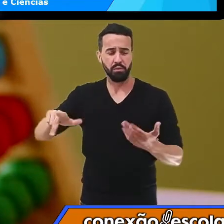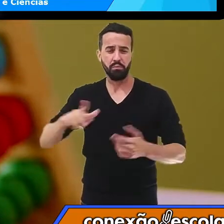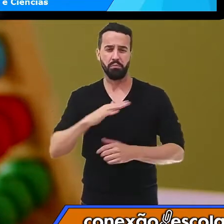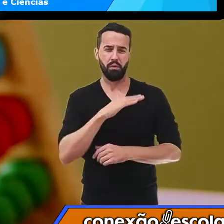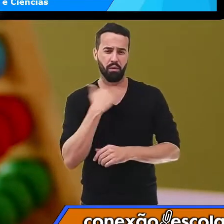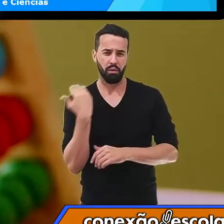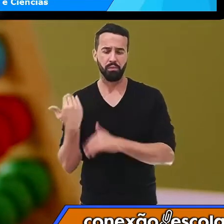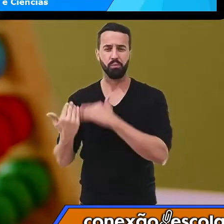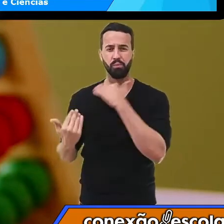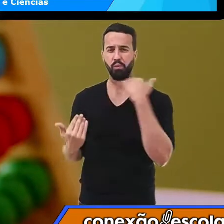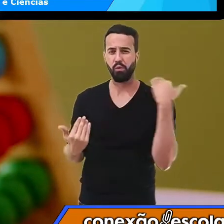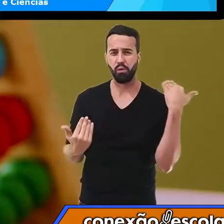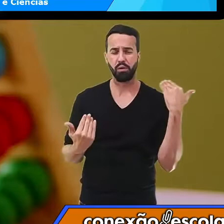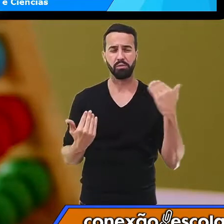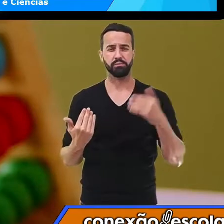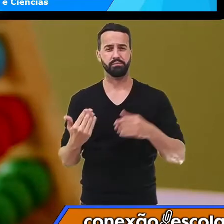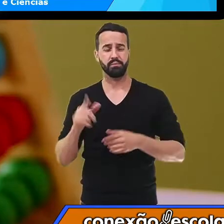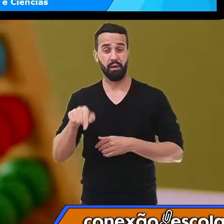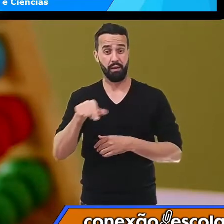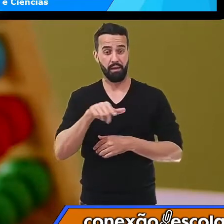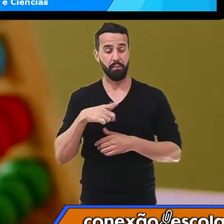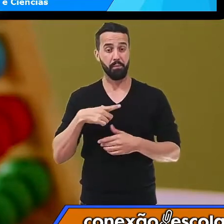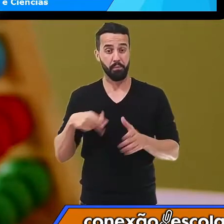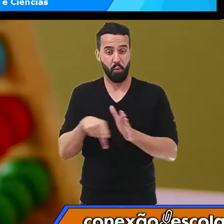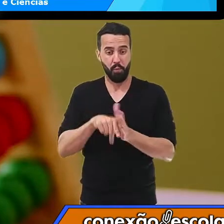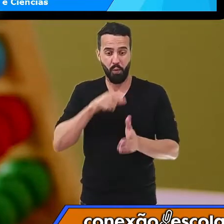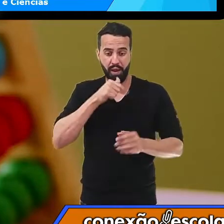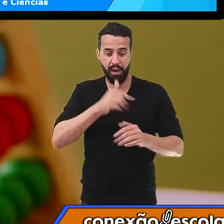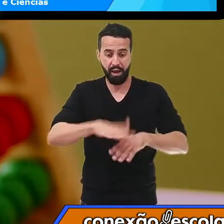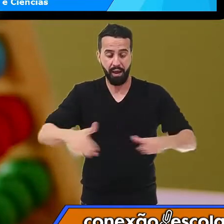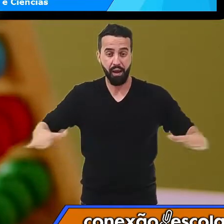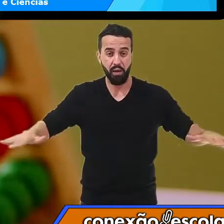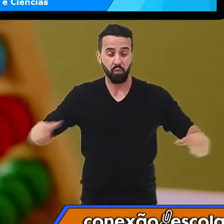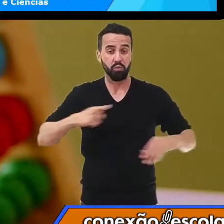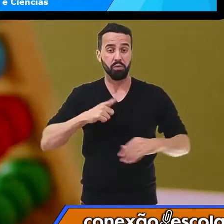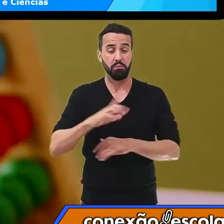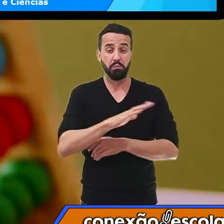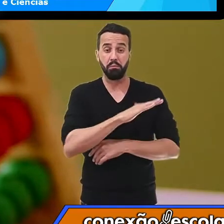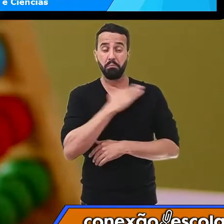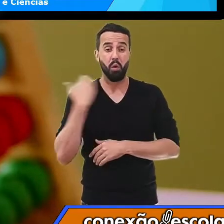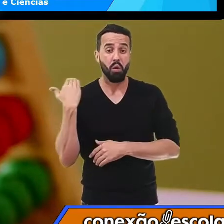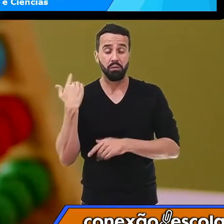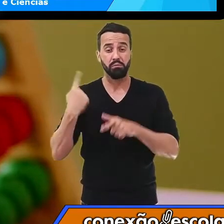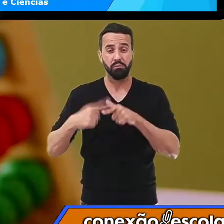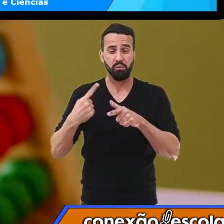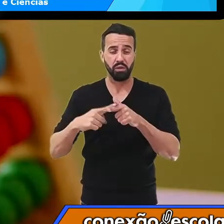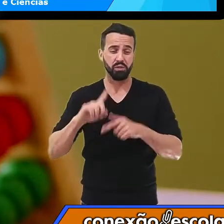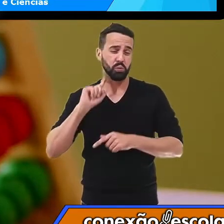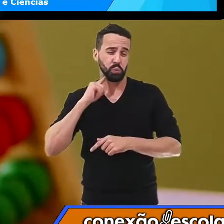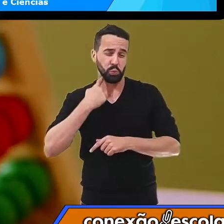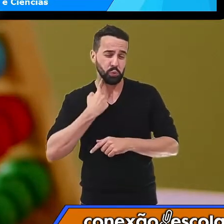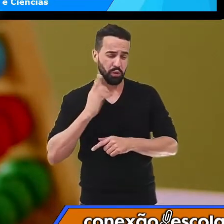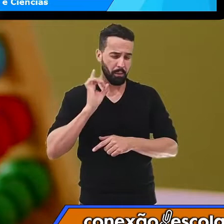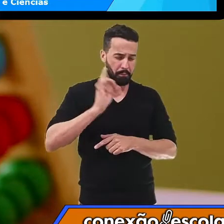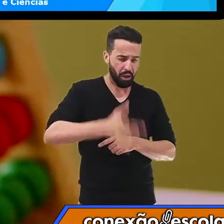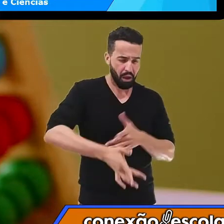aparecerem vários animais do ambiente marinho asfixiados e mortos pela poluição que é colocada no